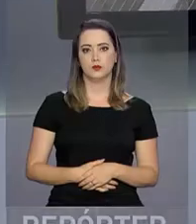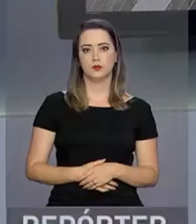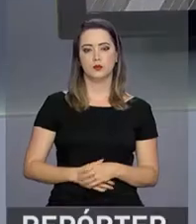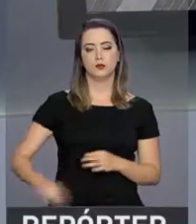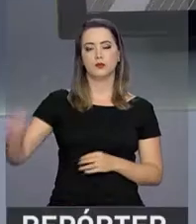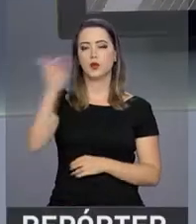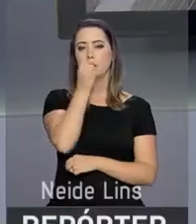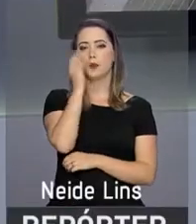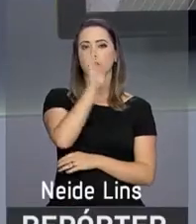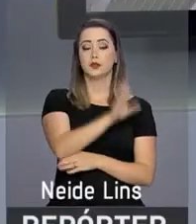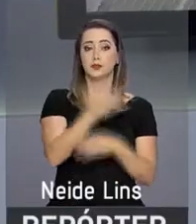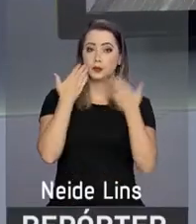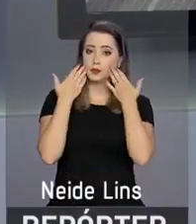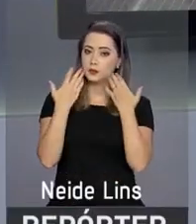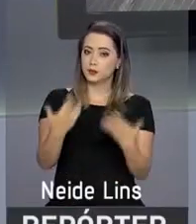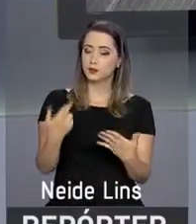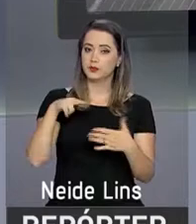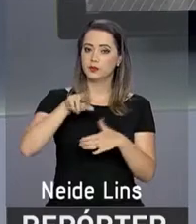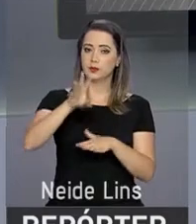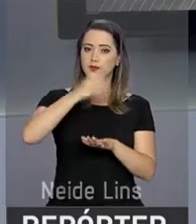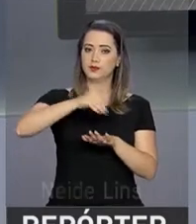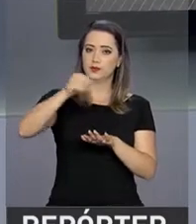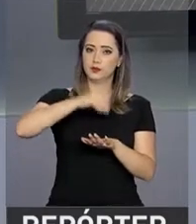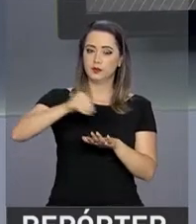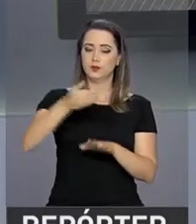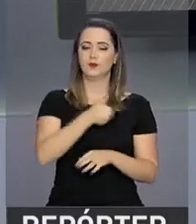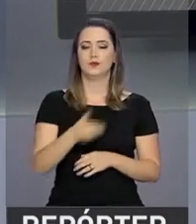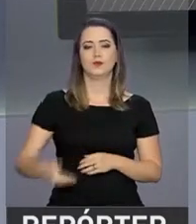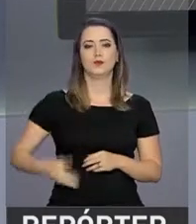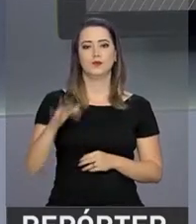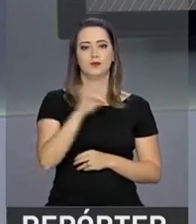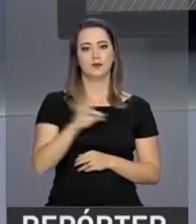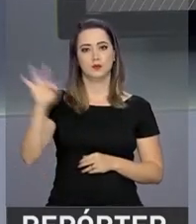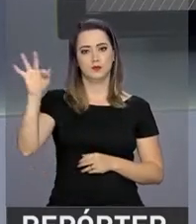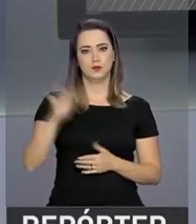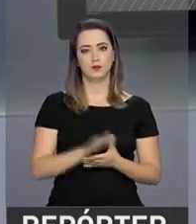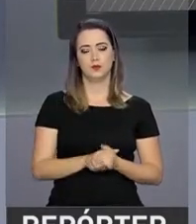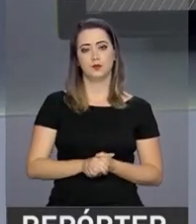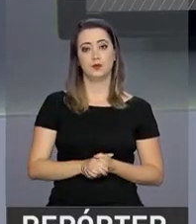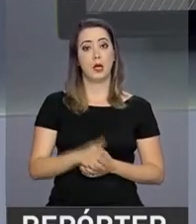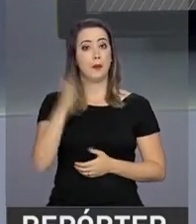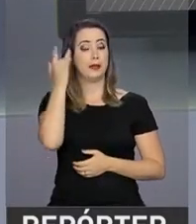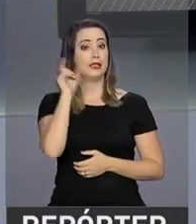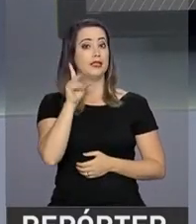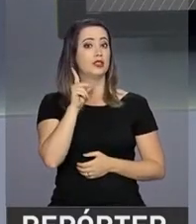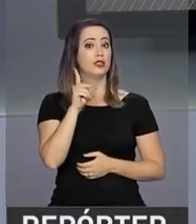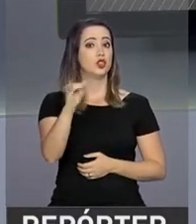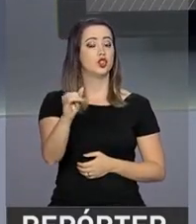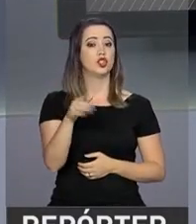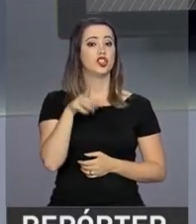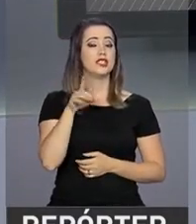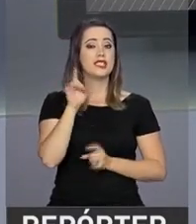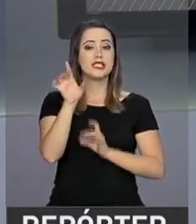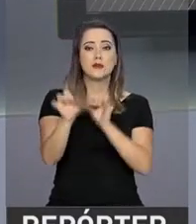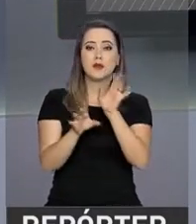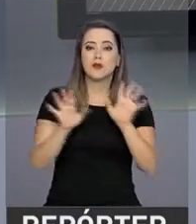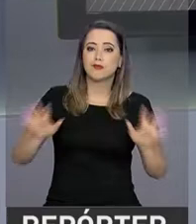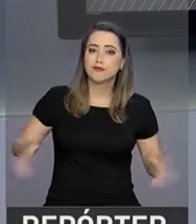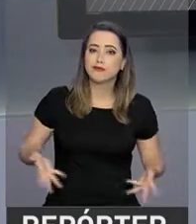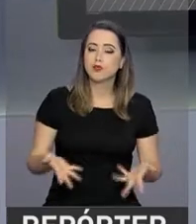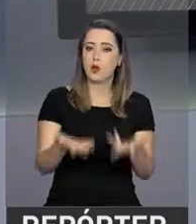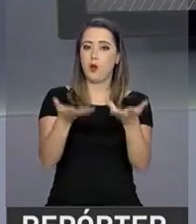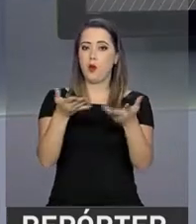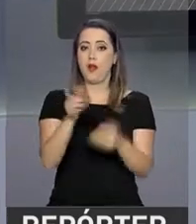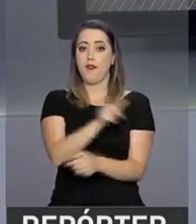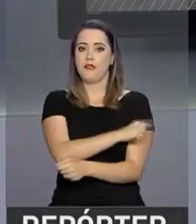Olá, boa tarde. Estamos de volta com o repórter NBR e as notícias do governo federal. Amanhã, sábado, é o dia D de mobilização contra